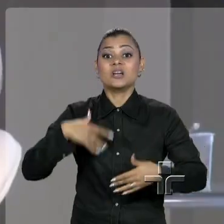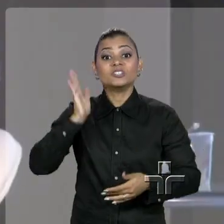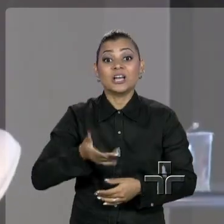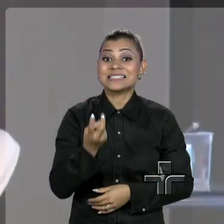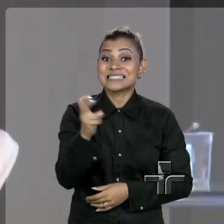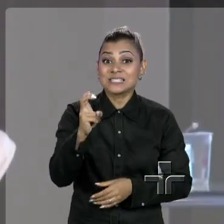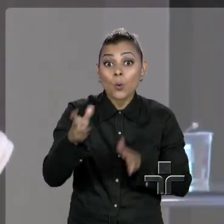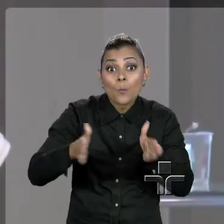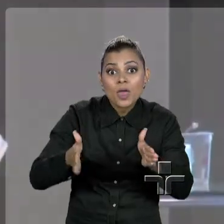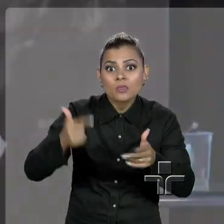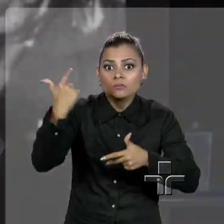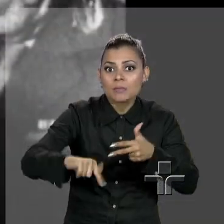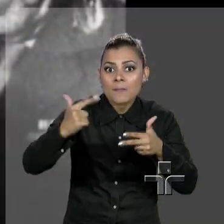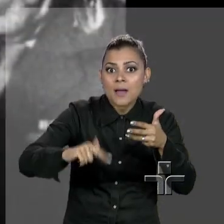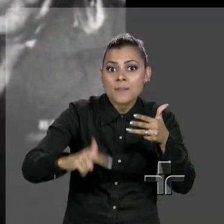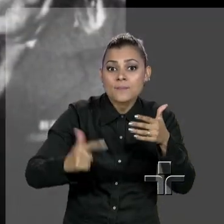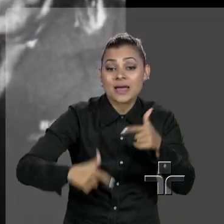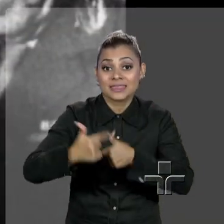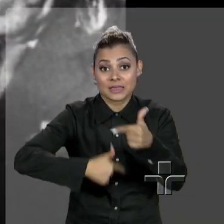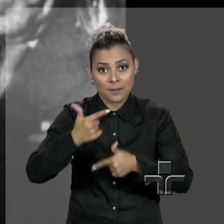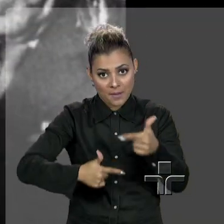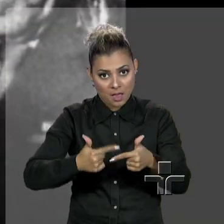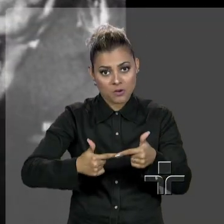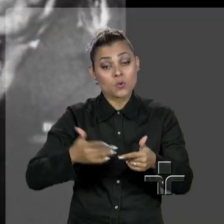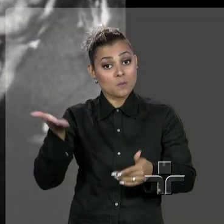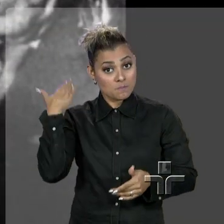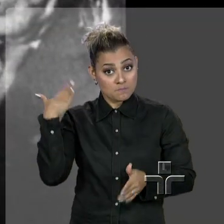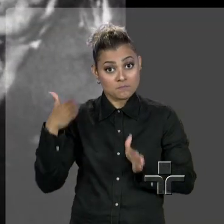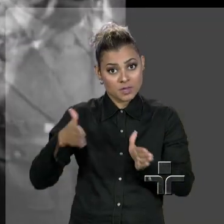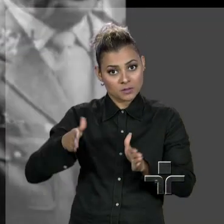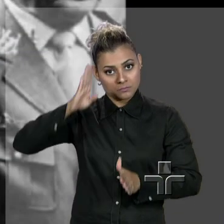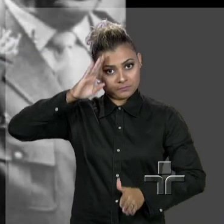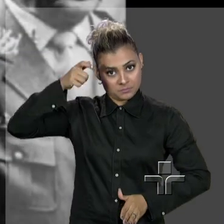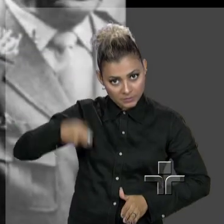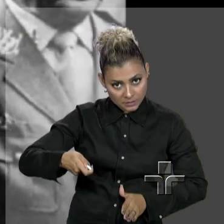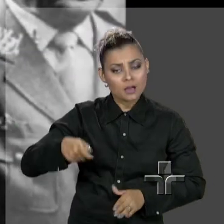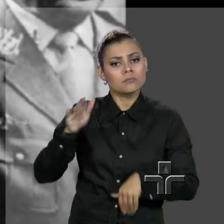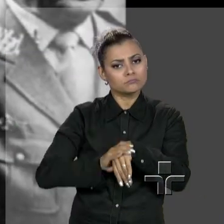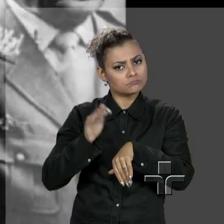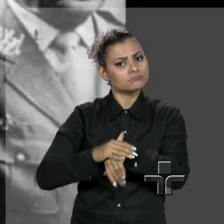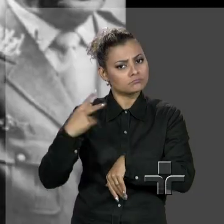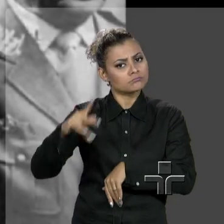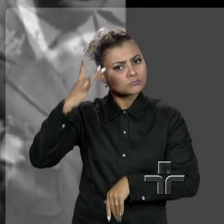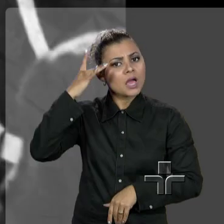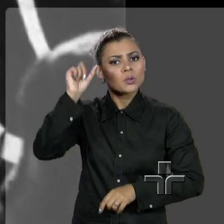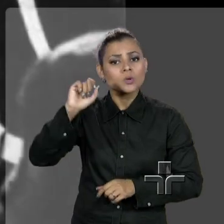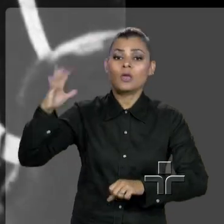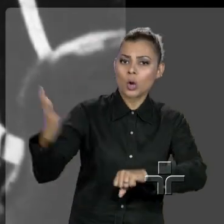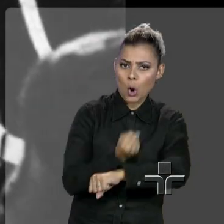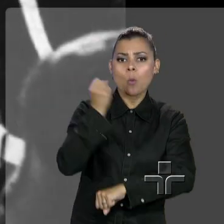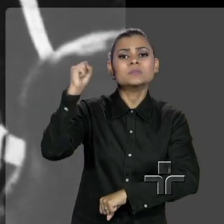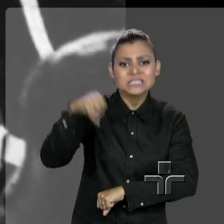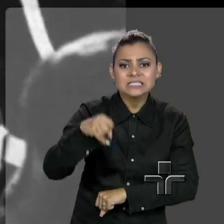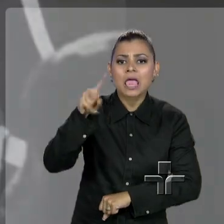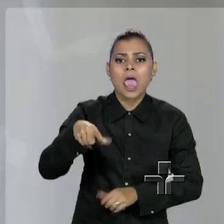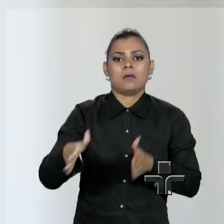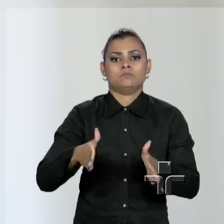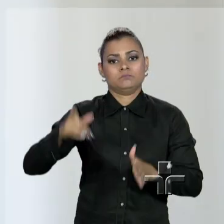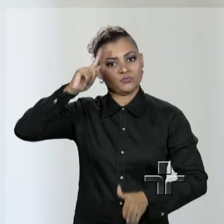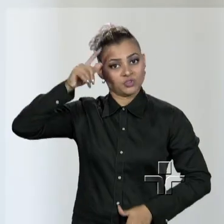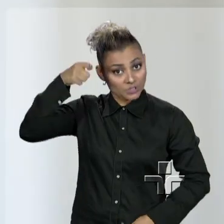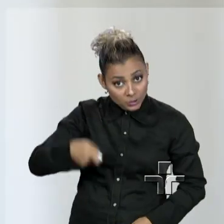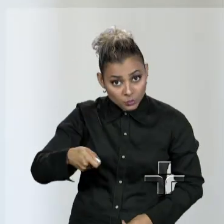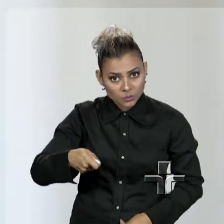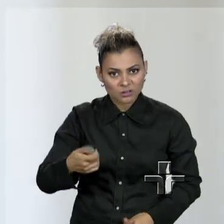mandatos consecutivos. Sobre o regime militar, do qual fez parte, ele não tem dúvida. Foi um golpe e foi uma ditadura.